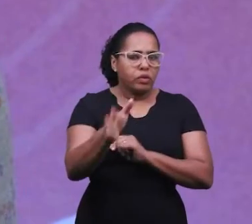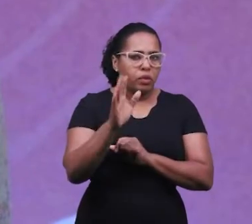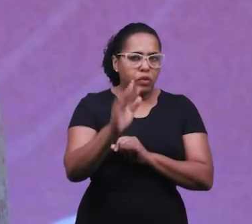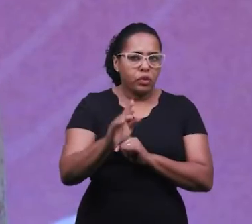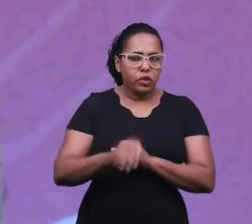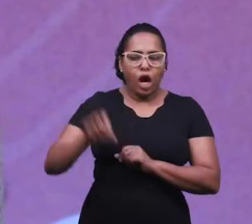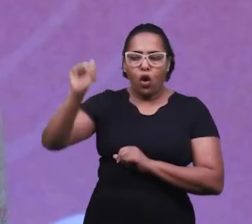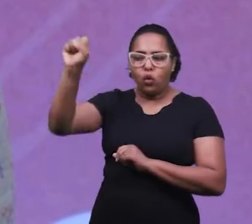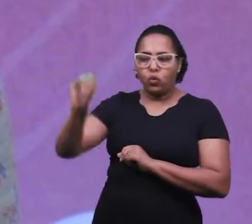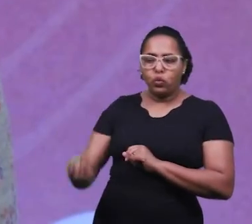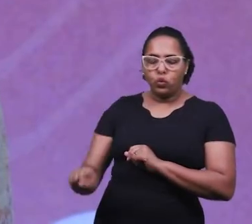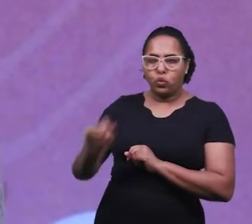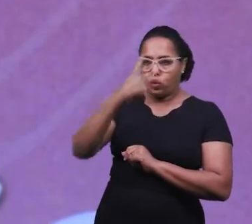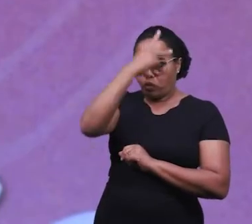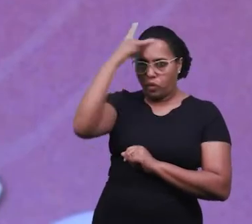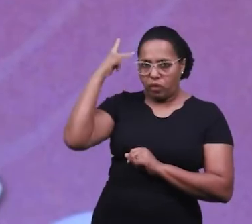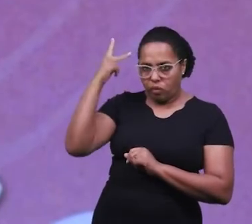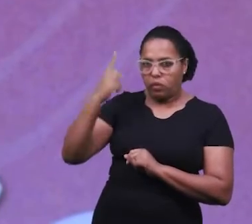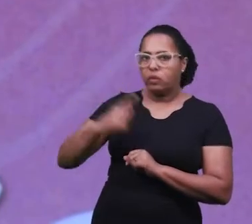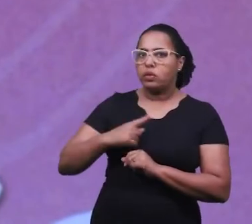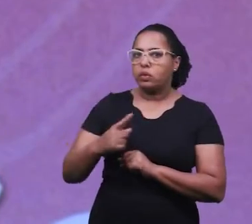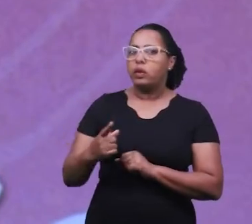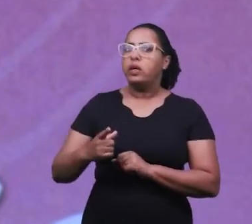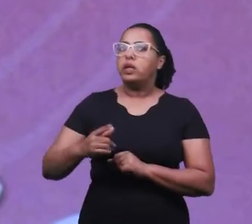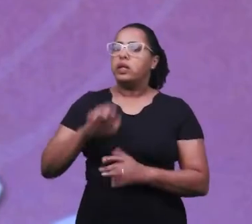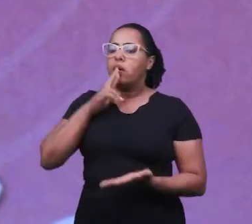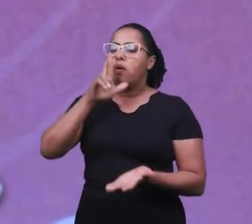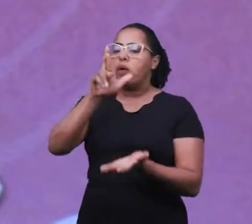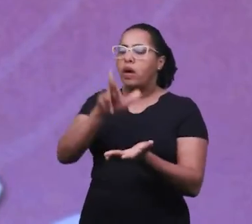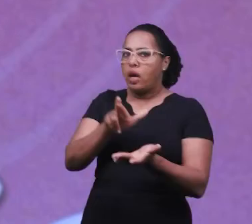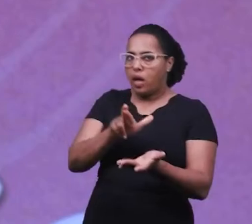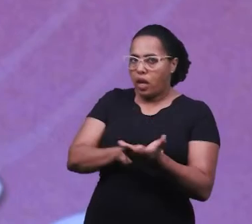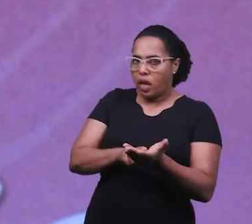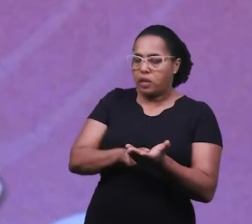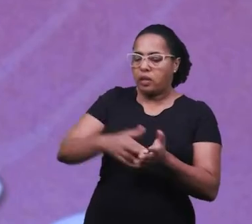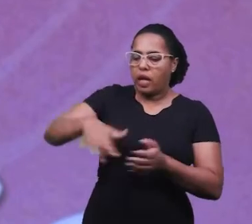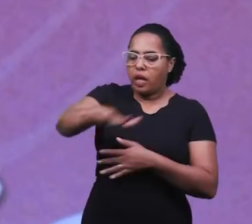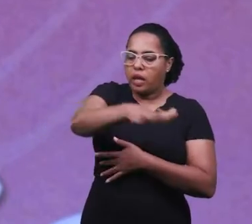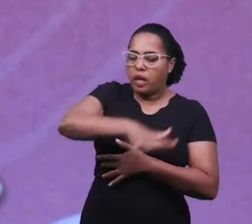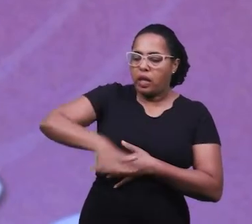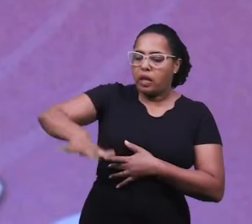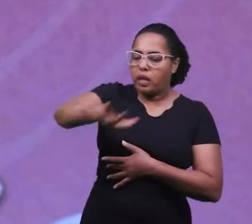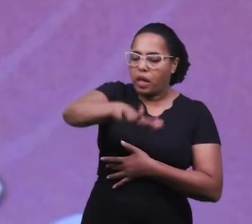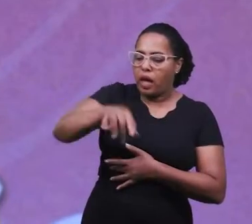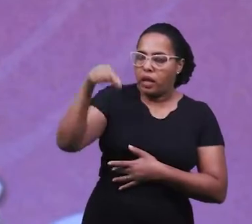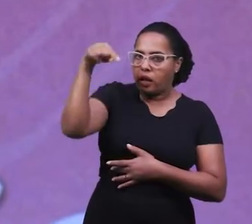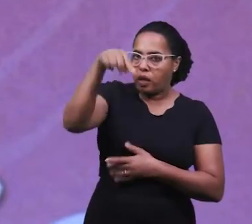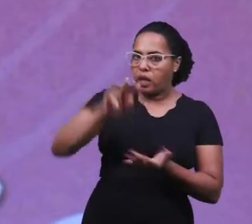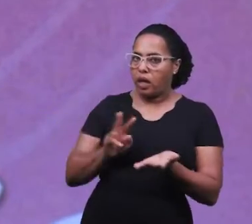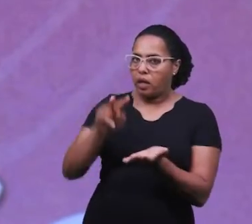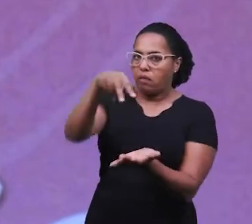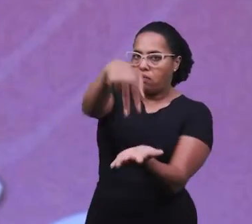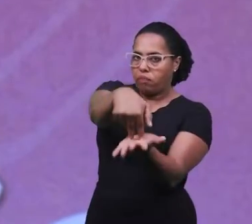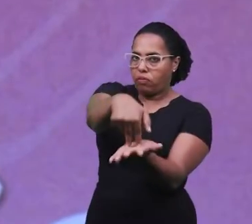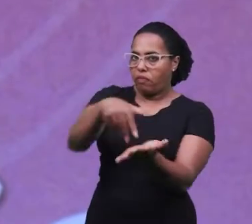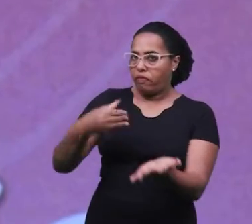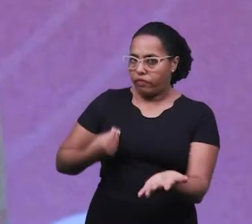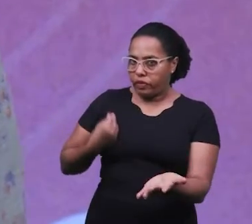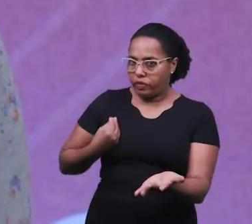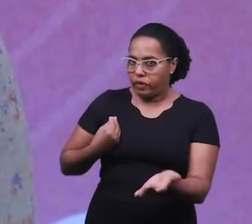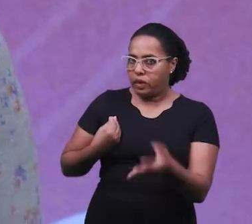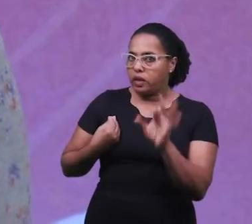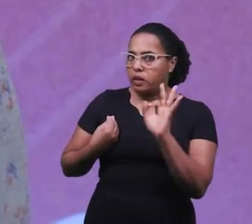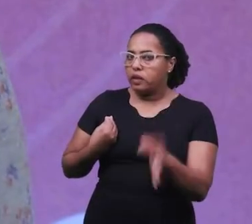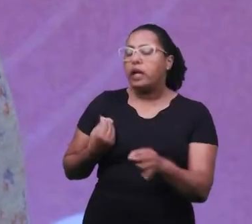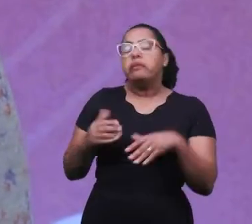sobre o indivíduo ser consequência do meio, do ambiente em que ele vive? Então,